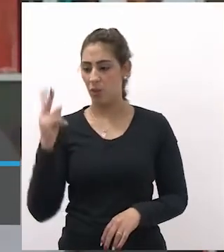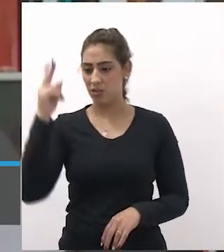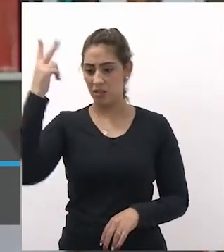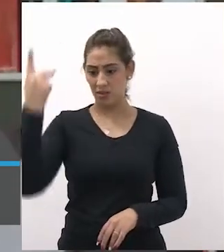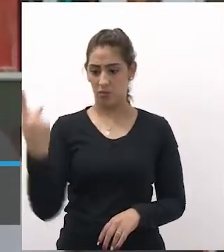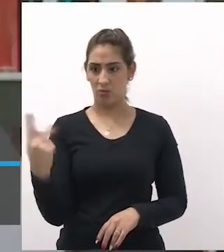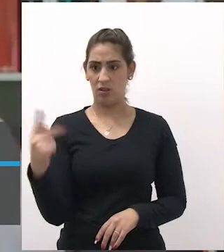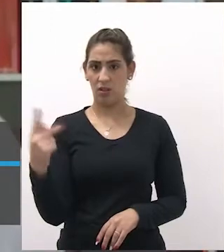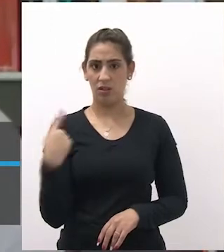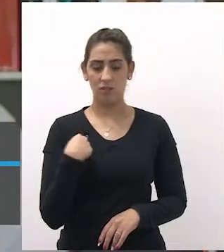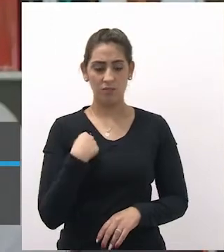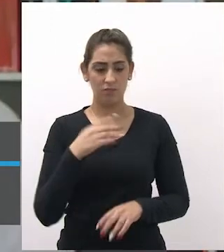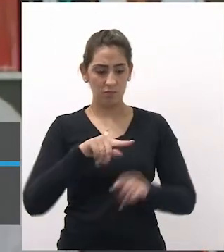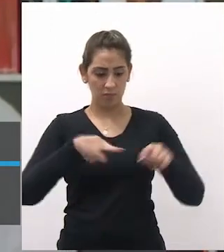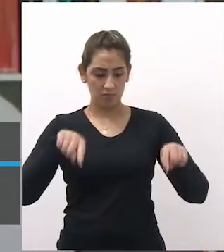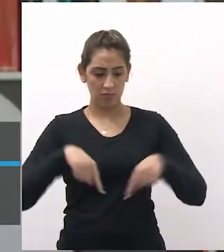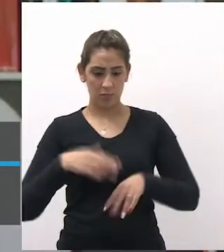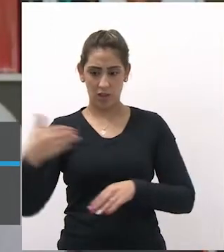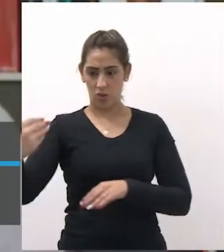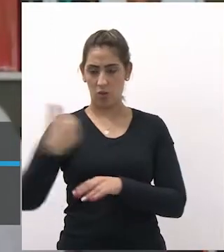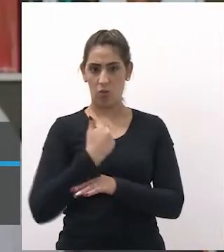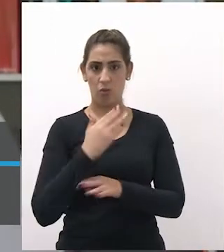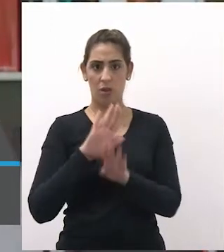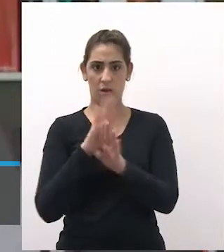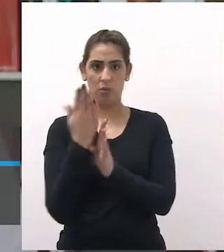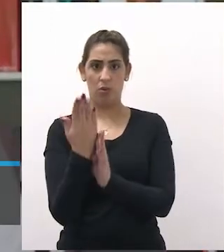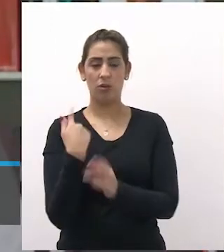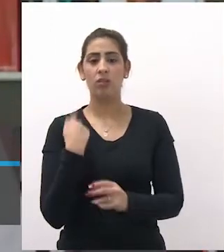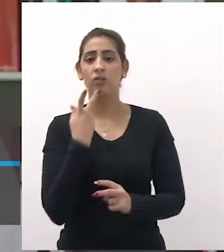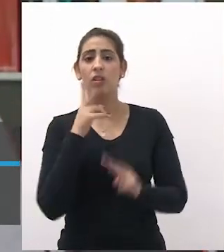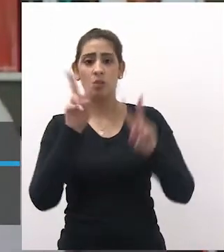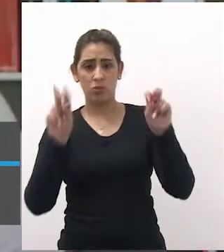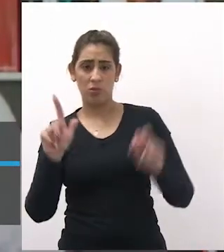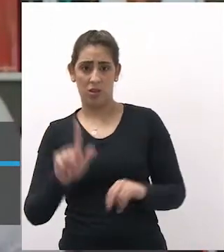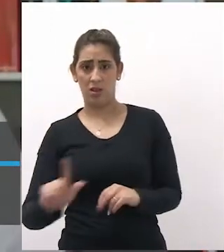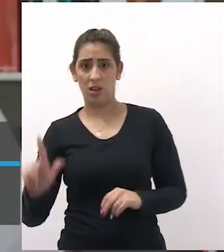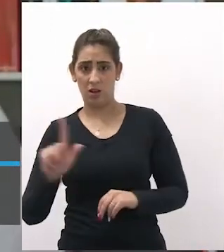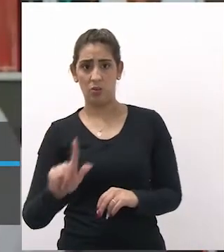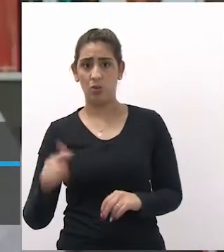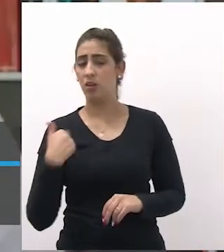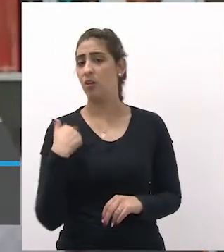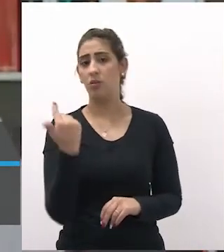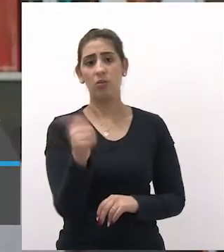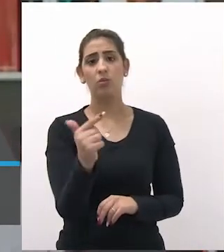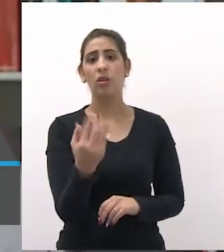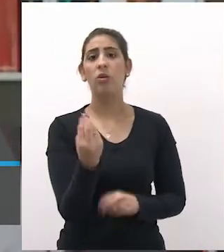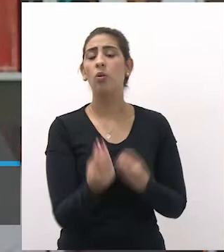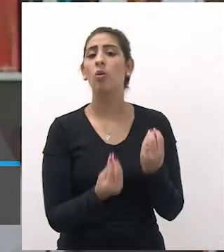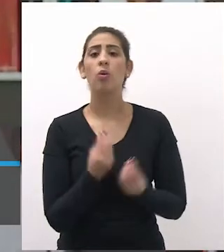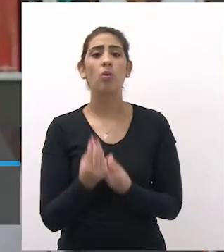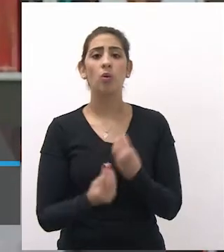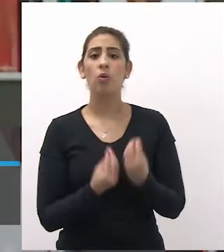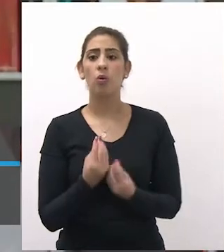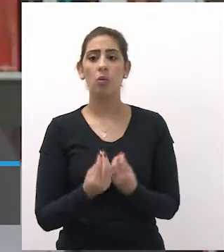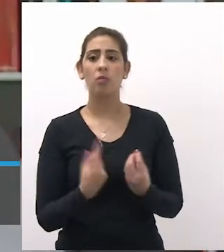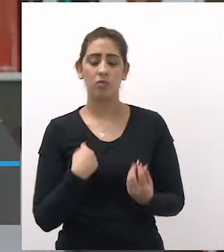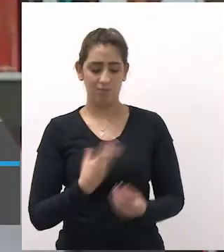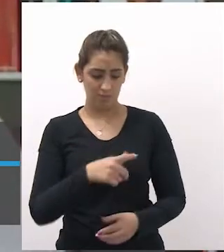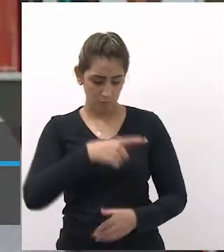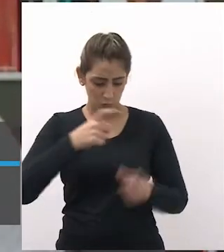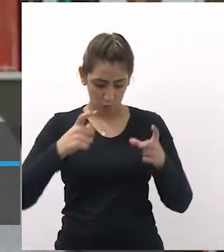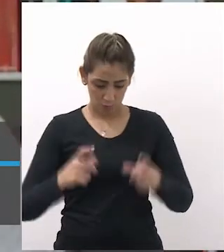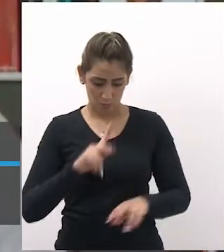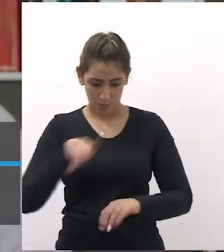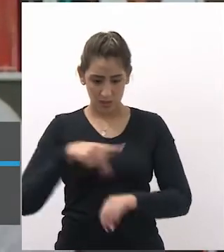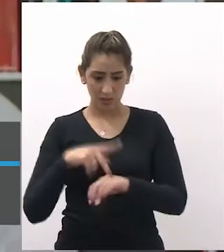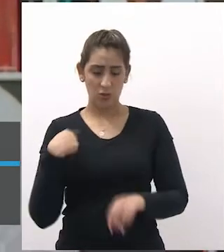pela porta. Então, quando a gente fala sobre literatura, eu não tenho como, num cenário como esse em que a gente vive,